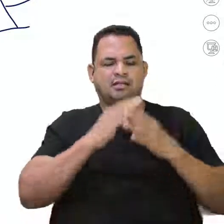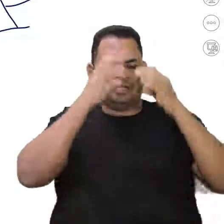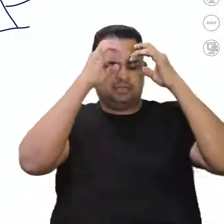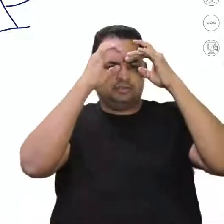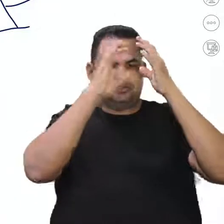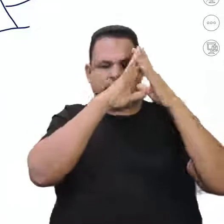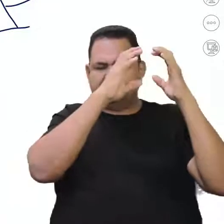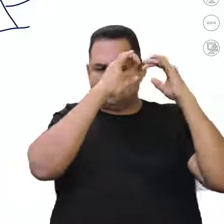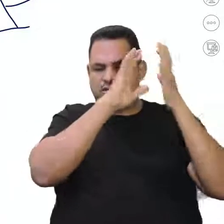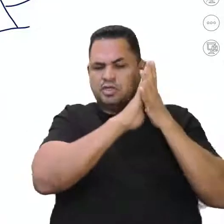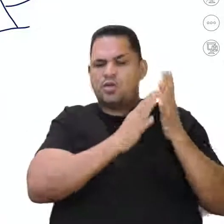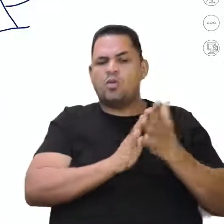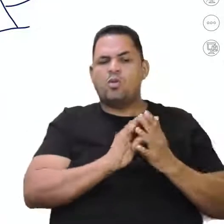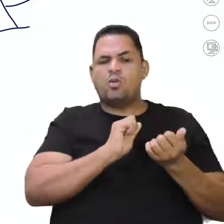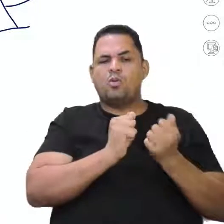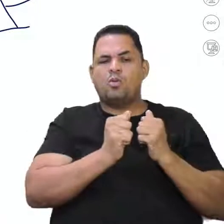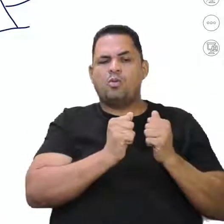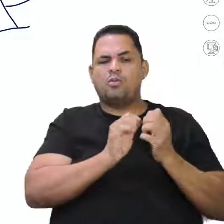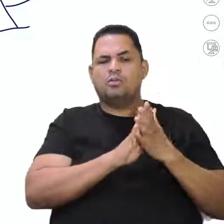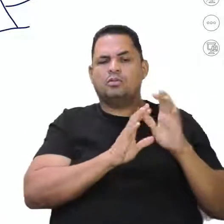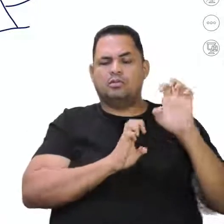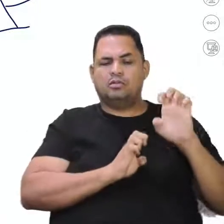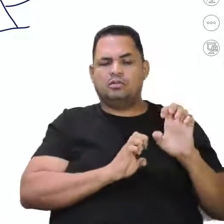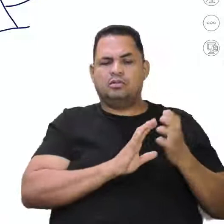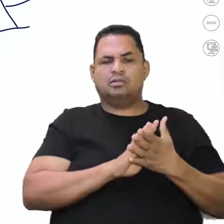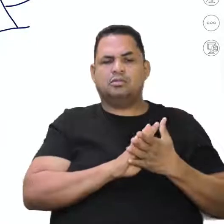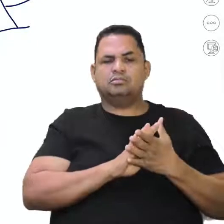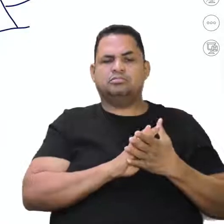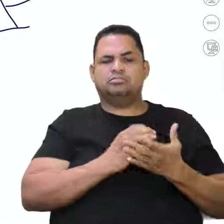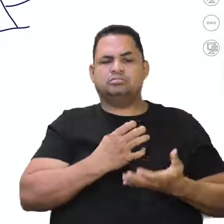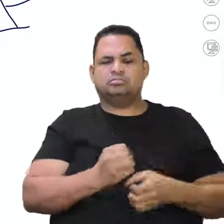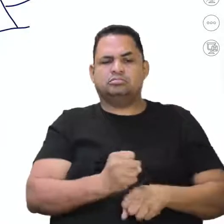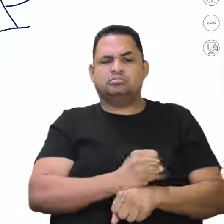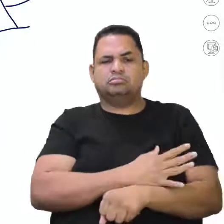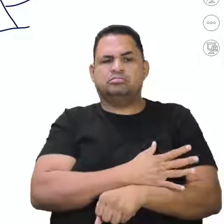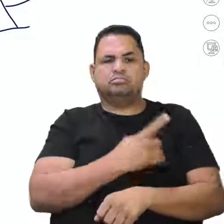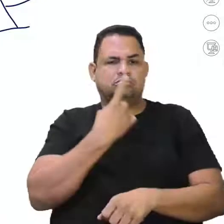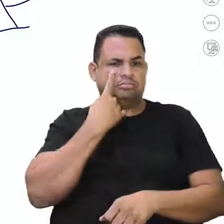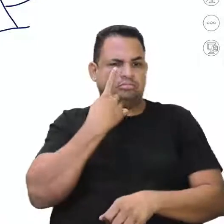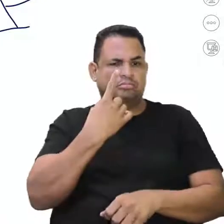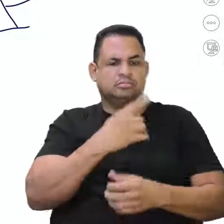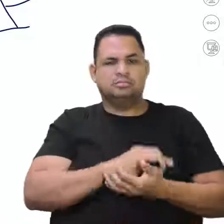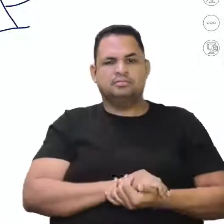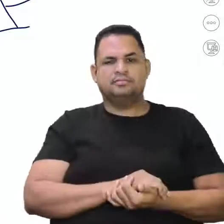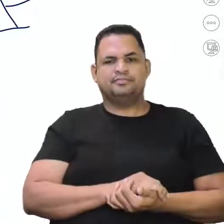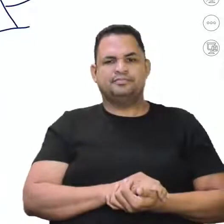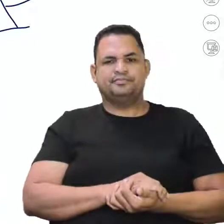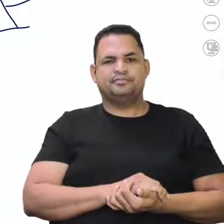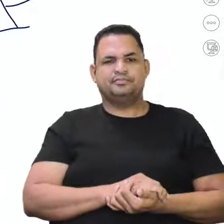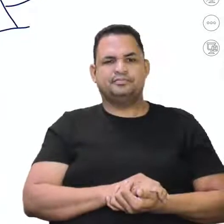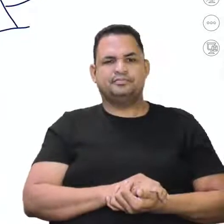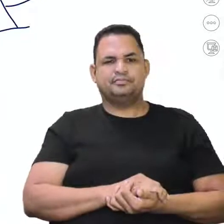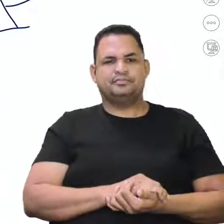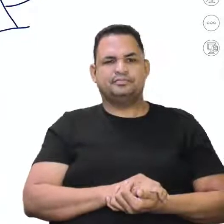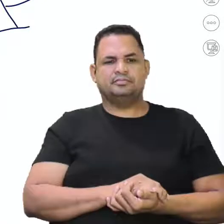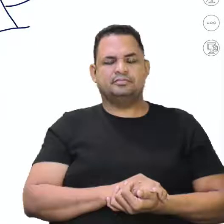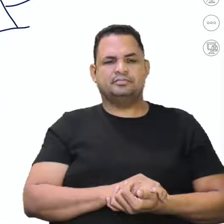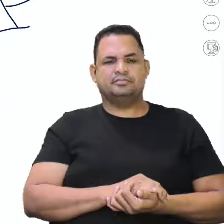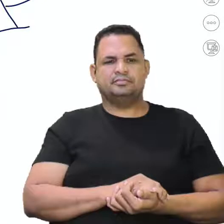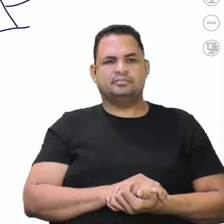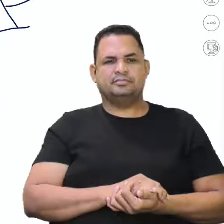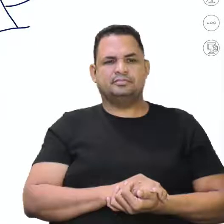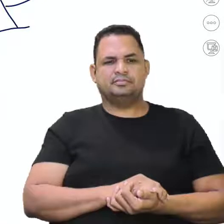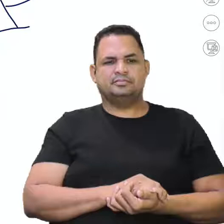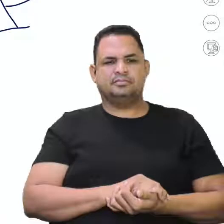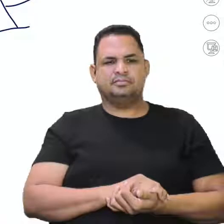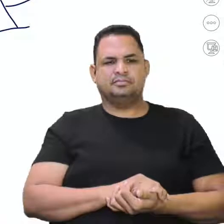controla nossas emoções? Então, olha só, vamos dar mais uma olhadinha aqui no texto e eu sei que está bem aqui, ó. That's